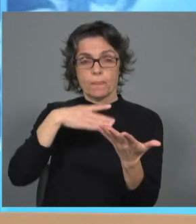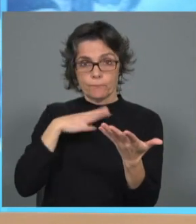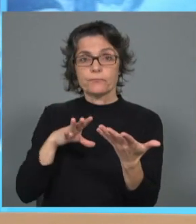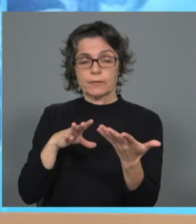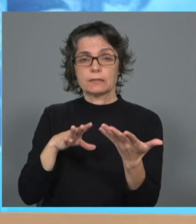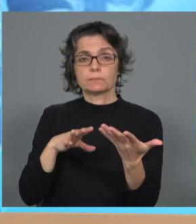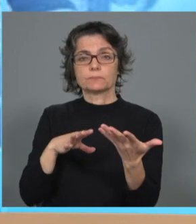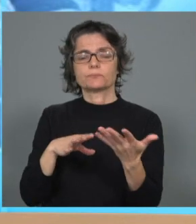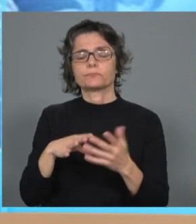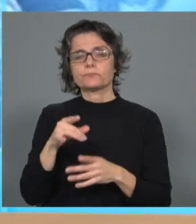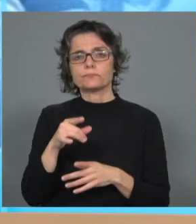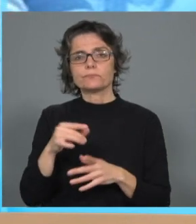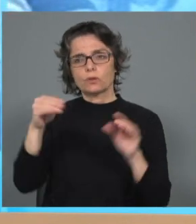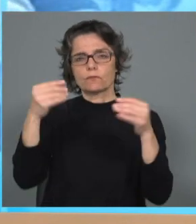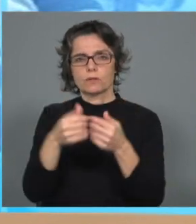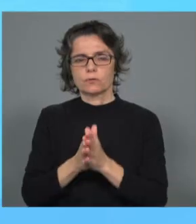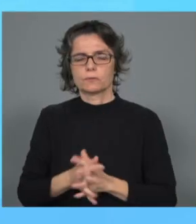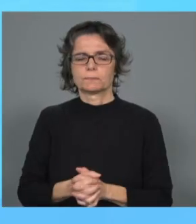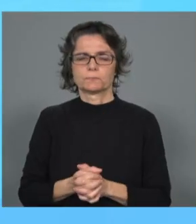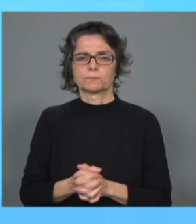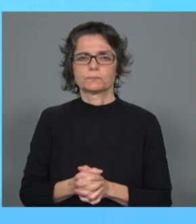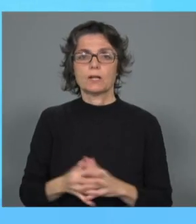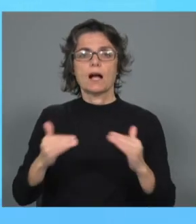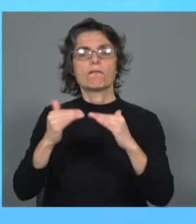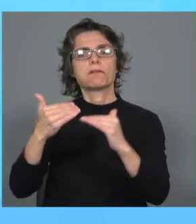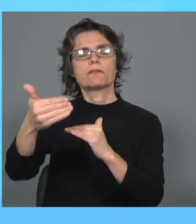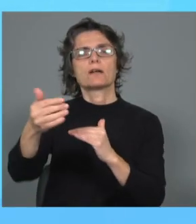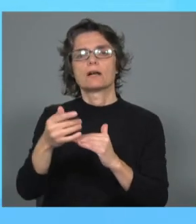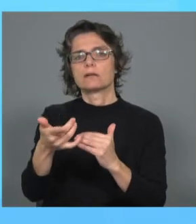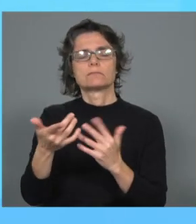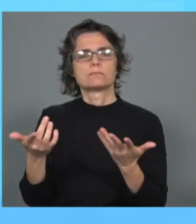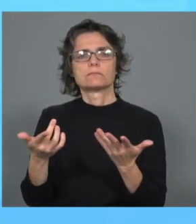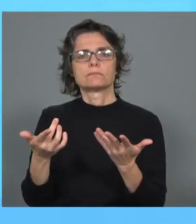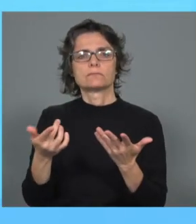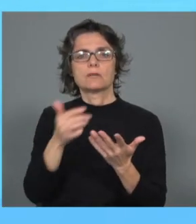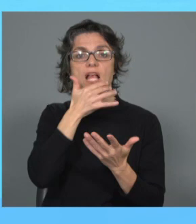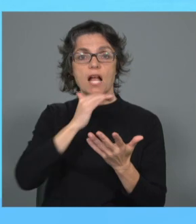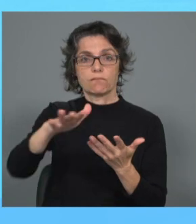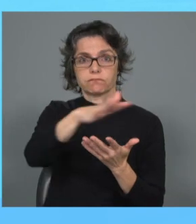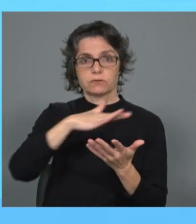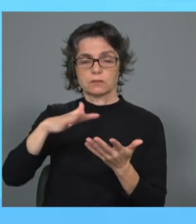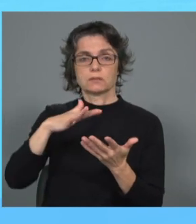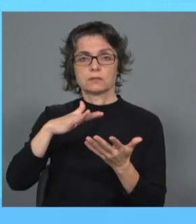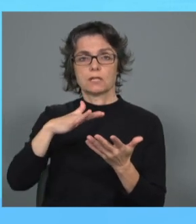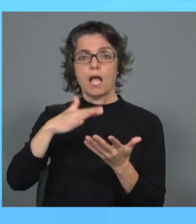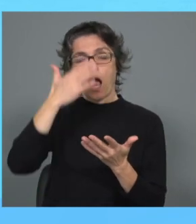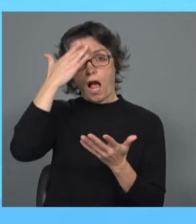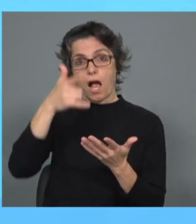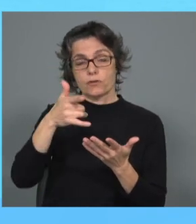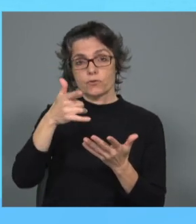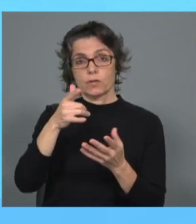JMJ. E próximas etapas agora que envolvam a Arquidiocese de Évora, acredito que naqueles dias anteriores às